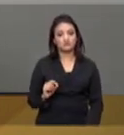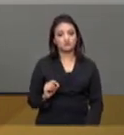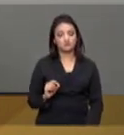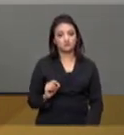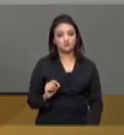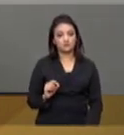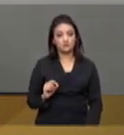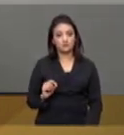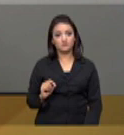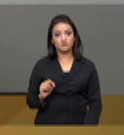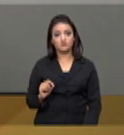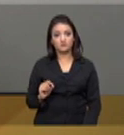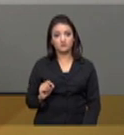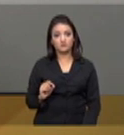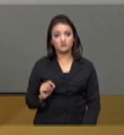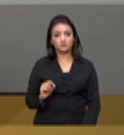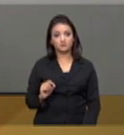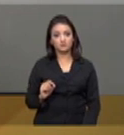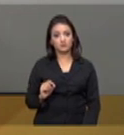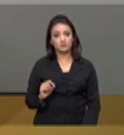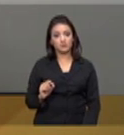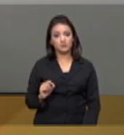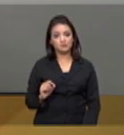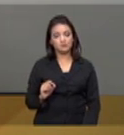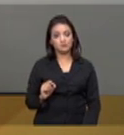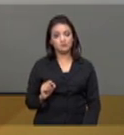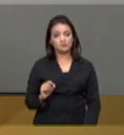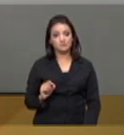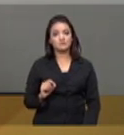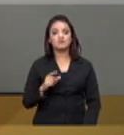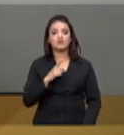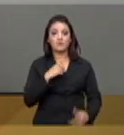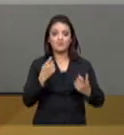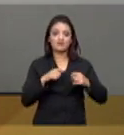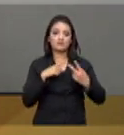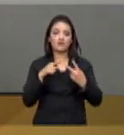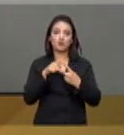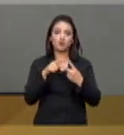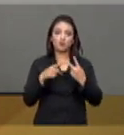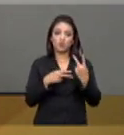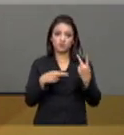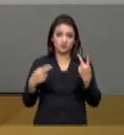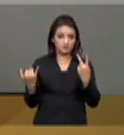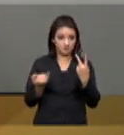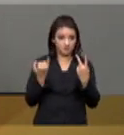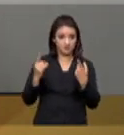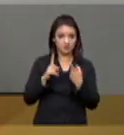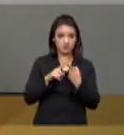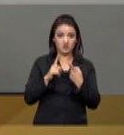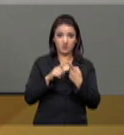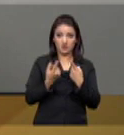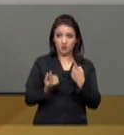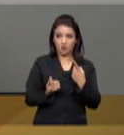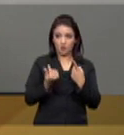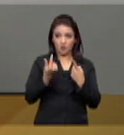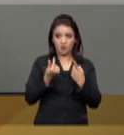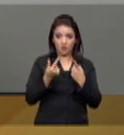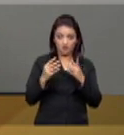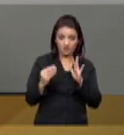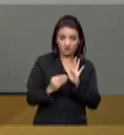menos para efeito de sua configuração, de dois elementos essenciais, que a incorporação dos valores